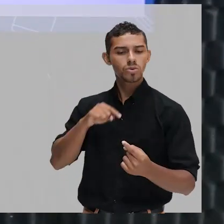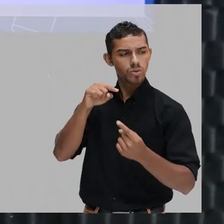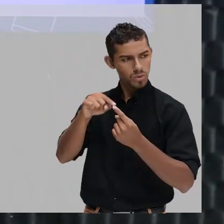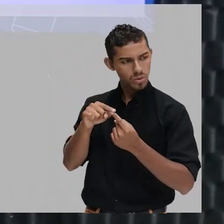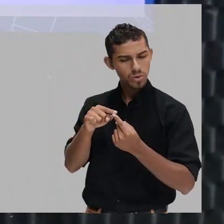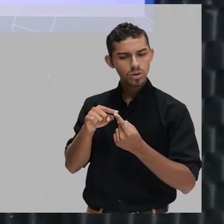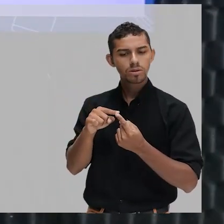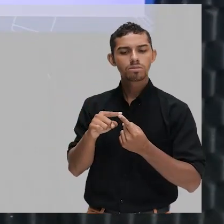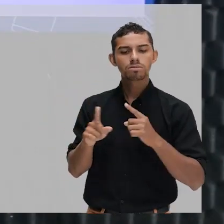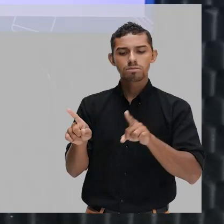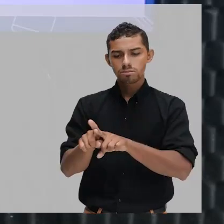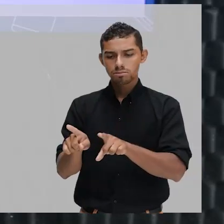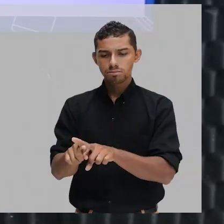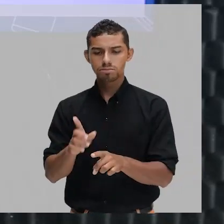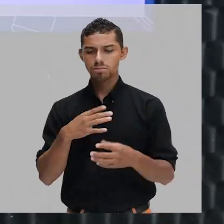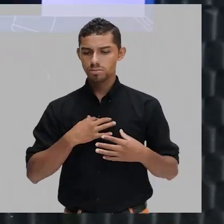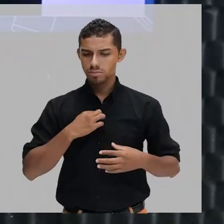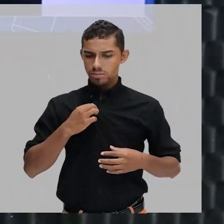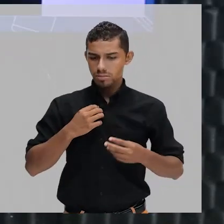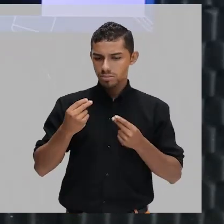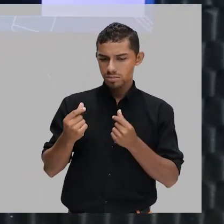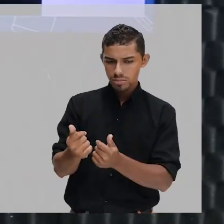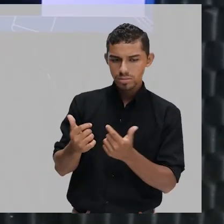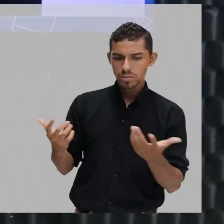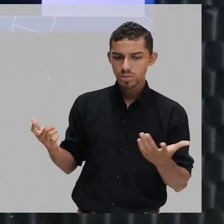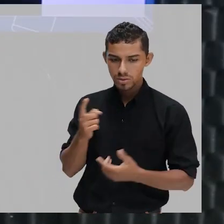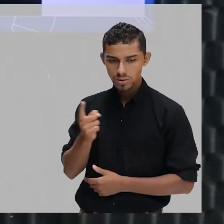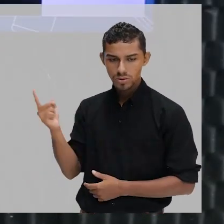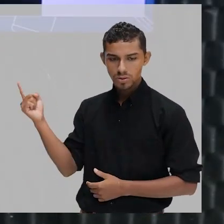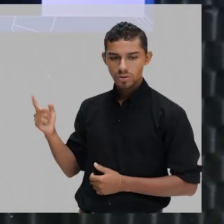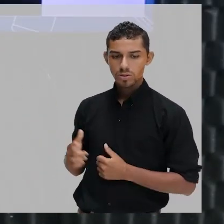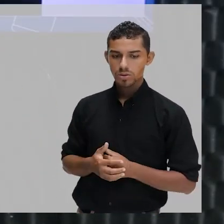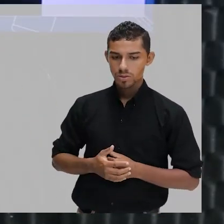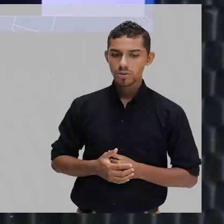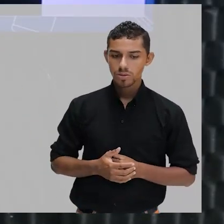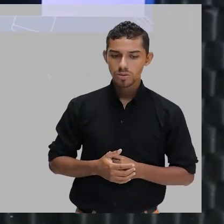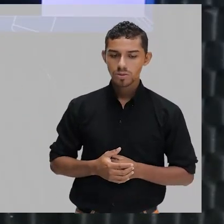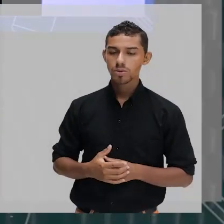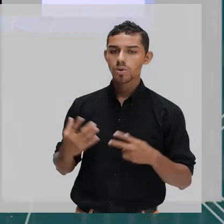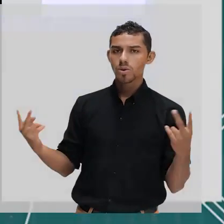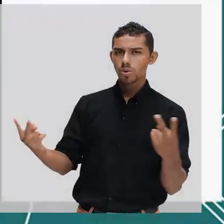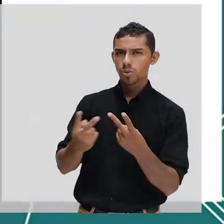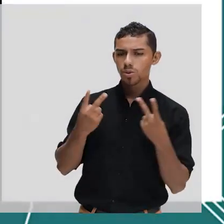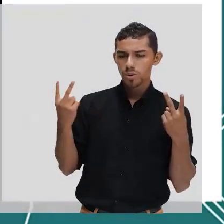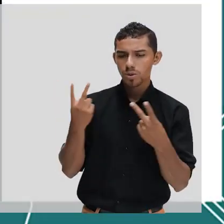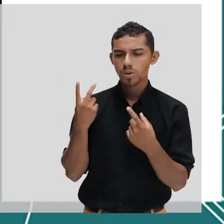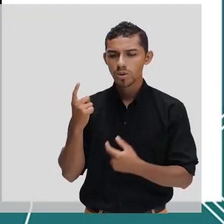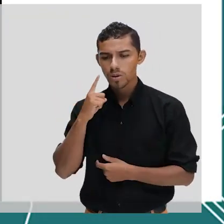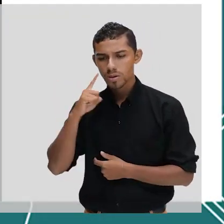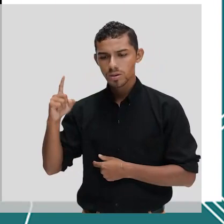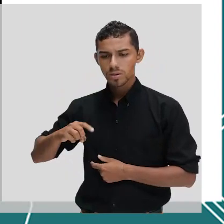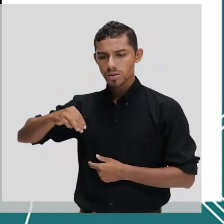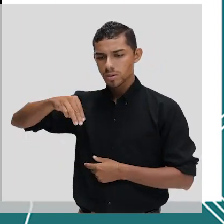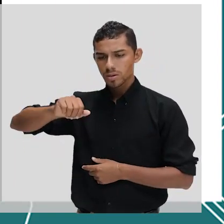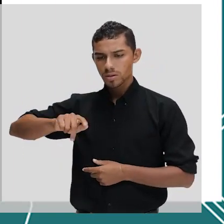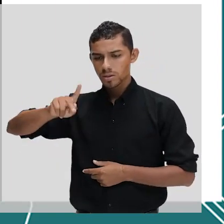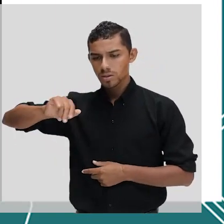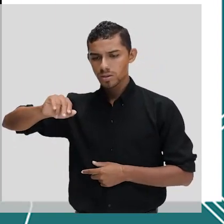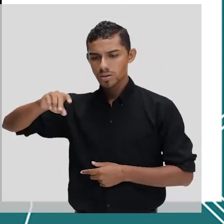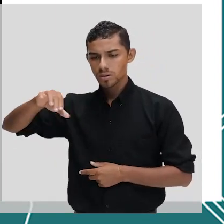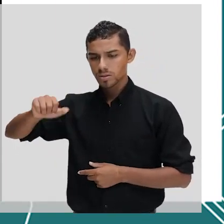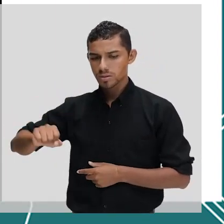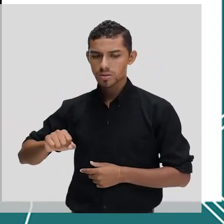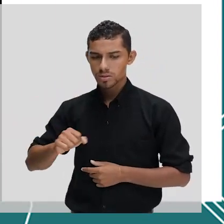objetos, tecidos, mais sombras. Gente, olha que interessante. O fio do vento do Mac Mac, ele utiliza os bonecos com